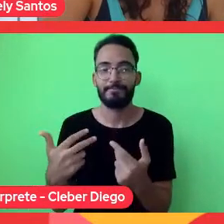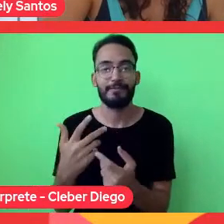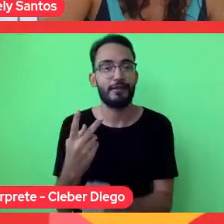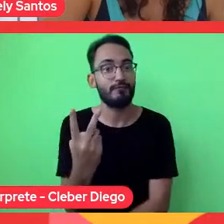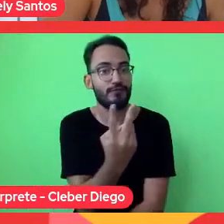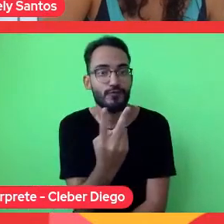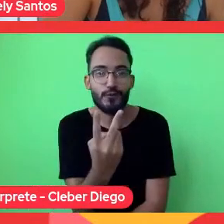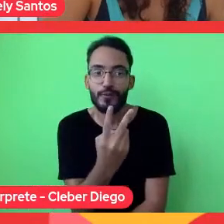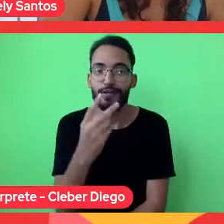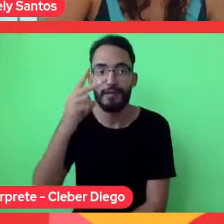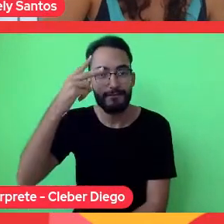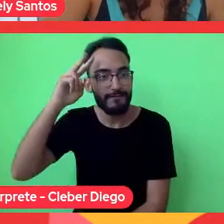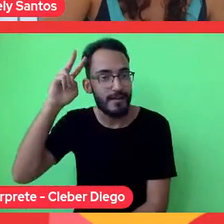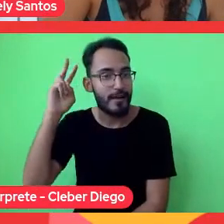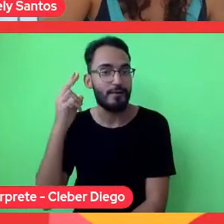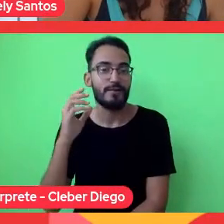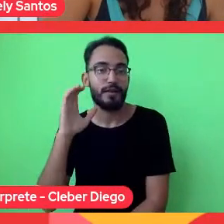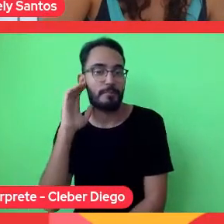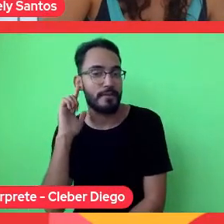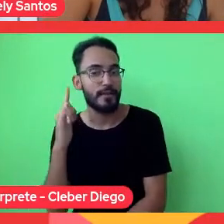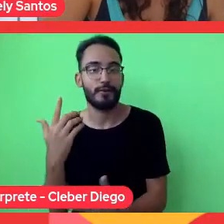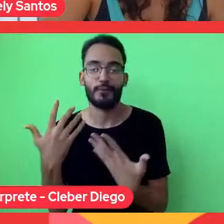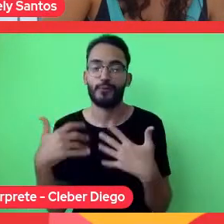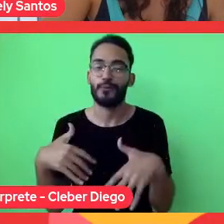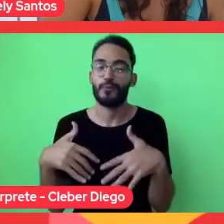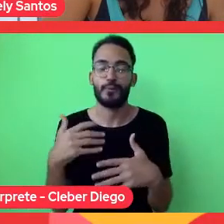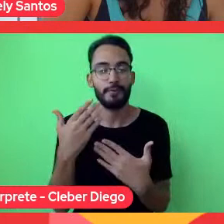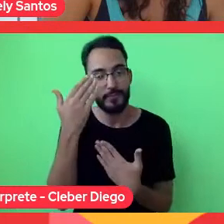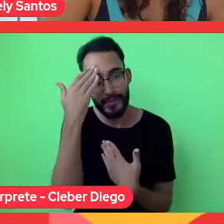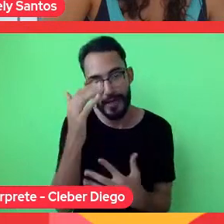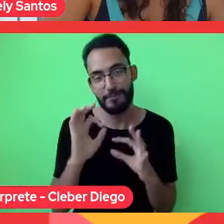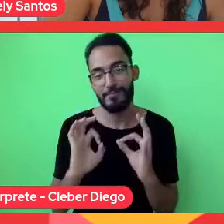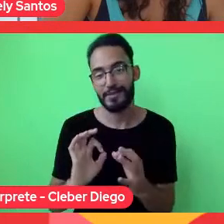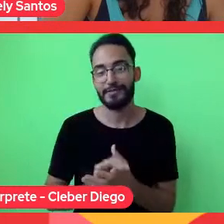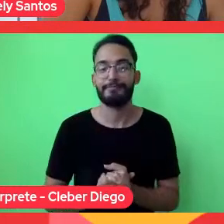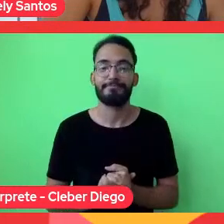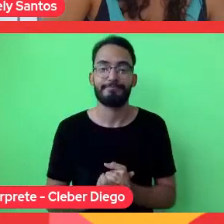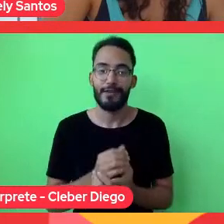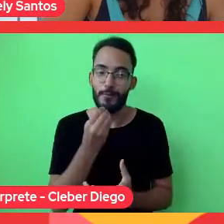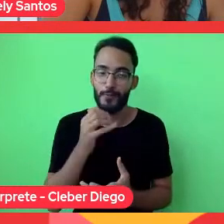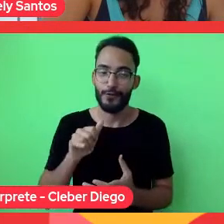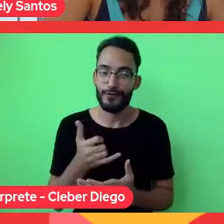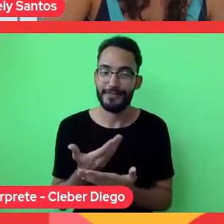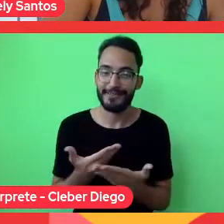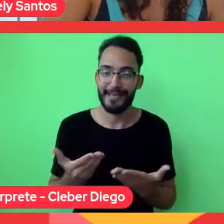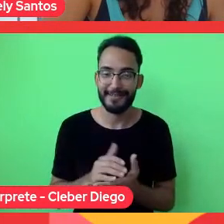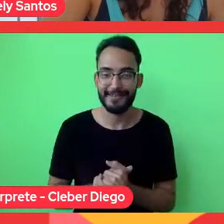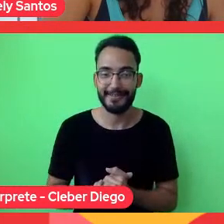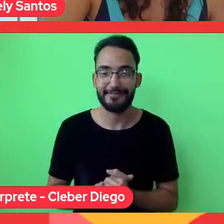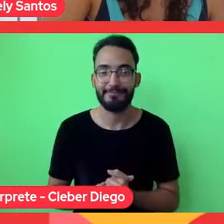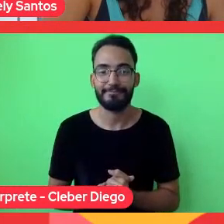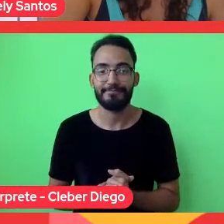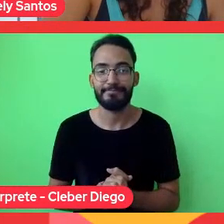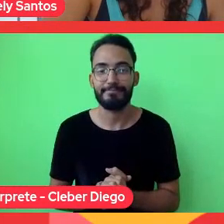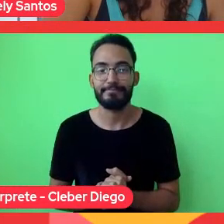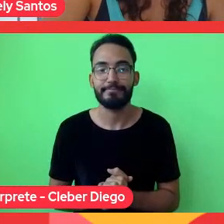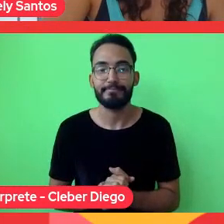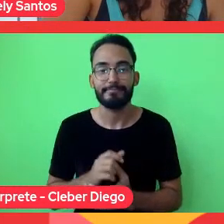todo o backstage aí também. Muito obrigada mesmo pela oportunidade.